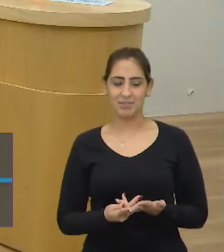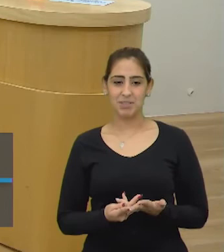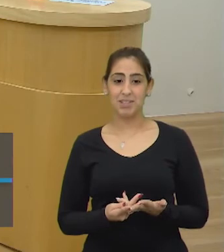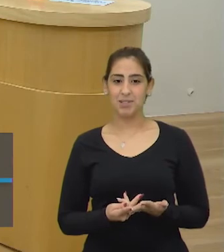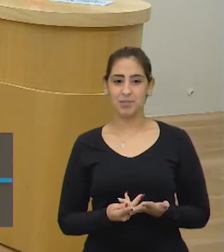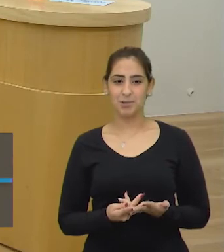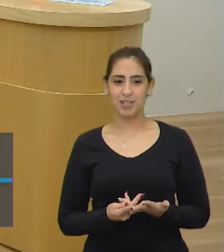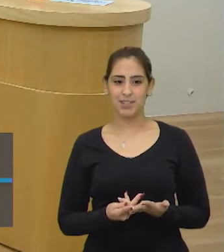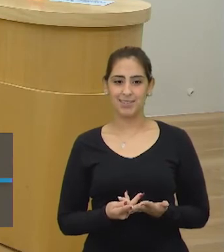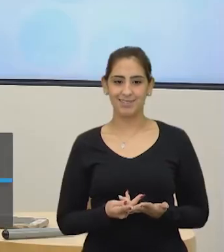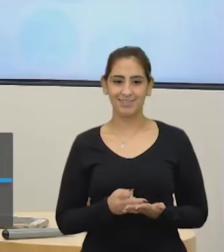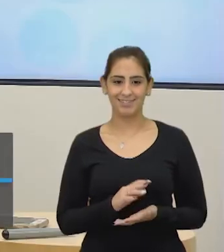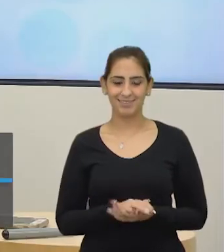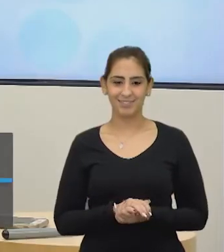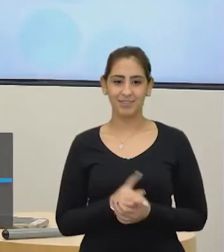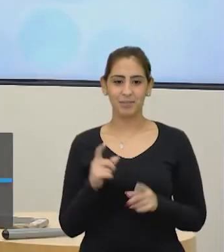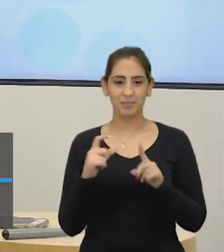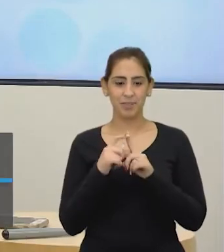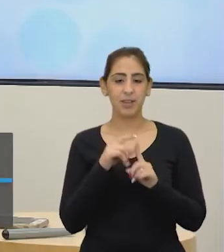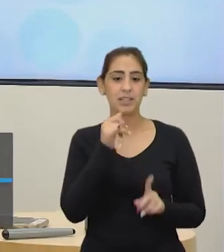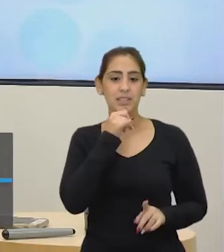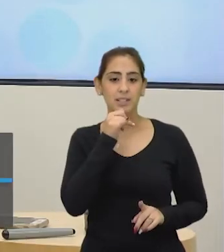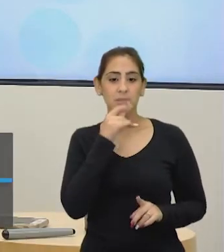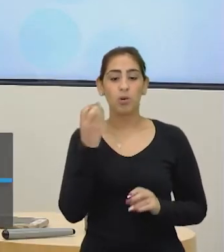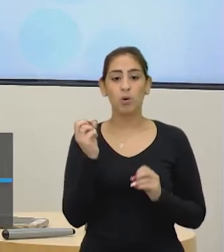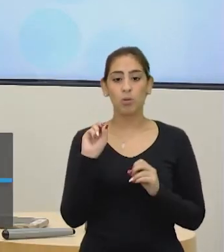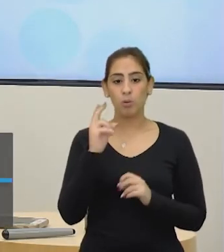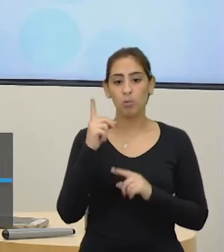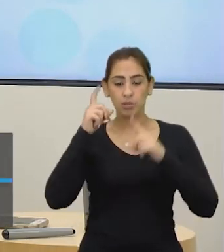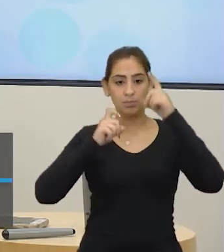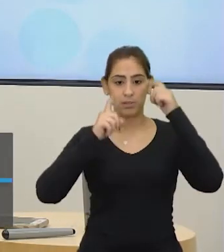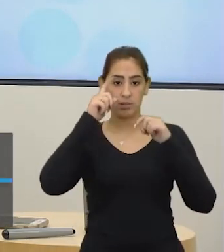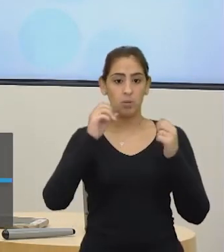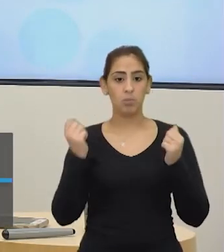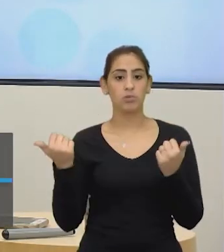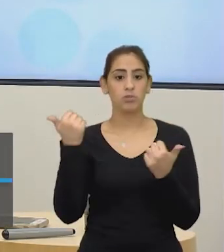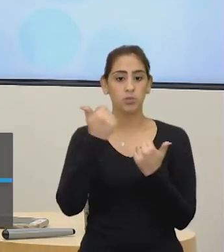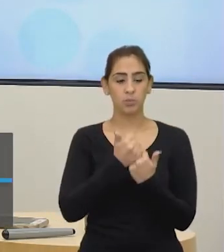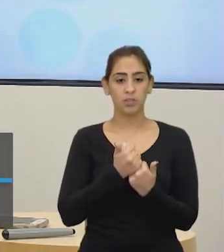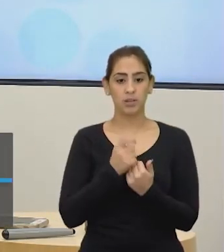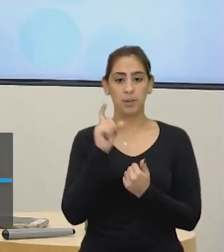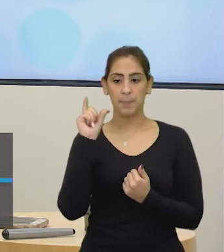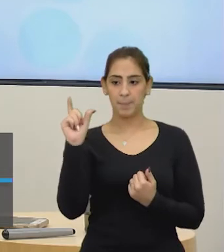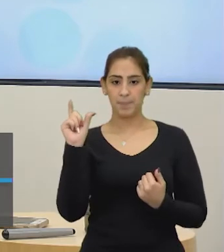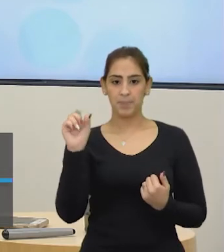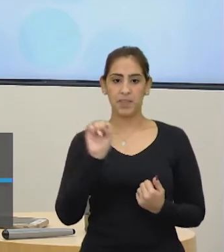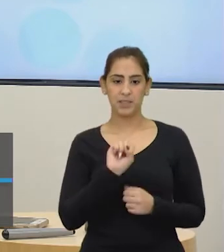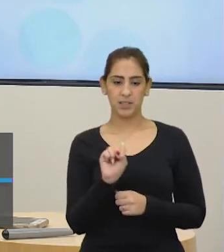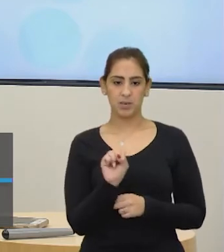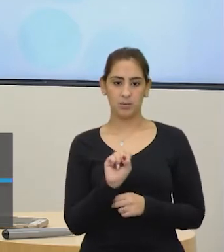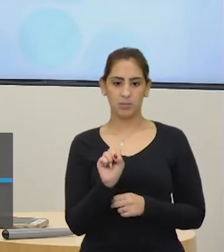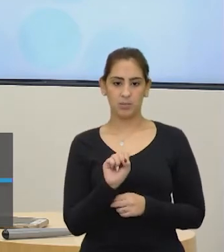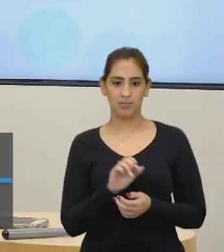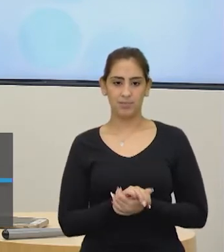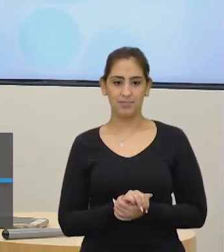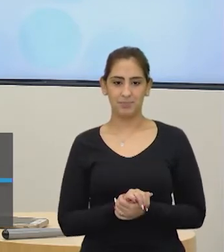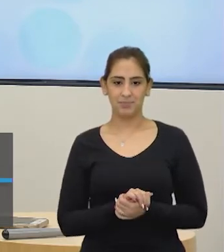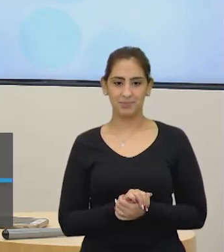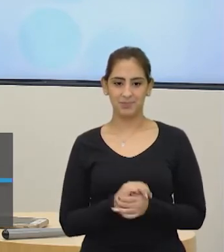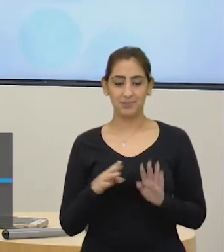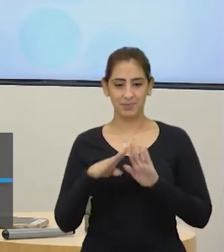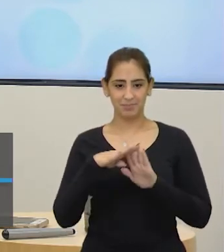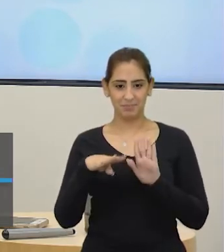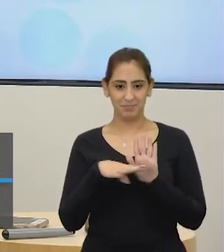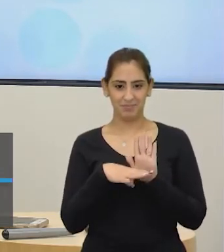o exemplo, qual é a palavra ou expressão que poderia substituir a palavra segundo, né? De acordo com,